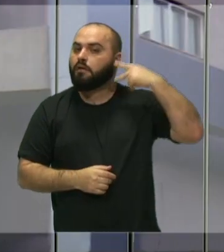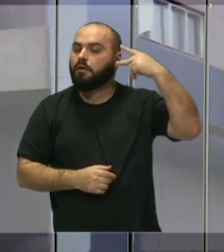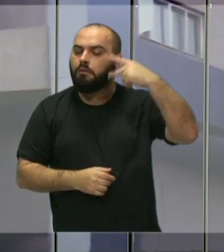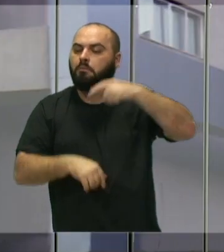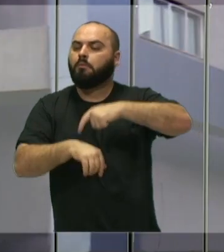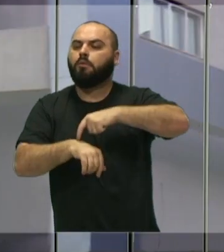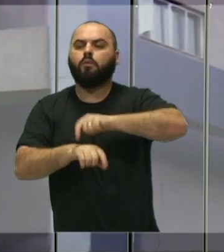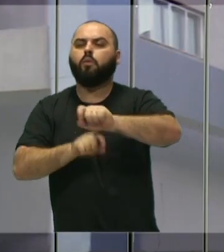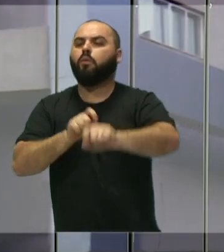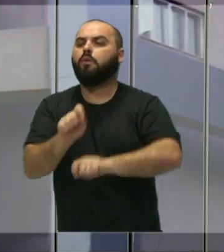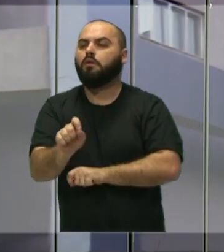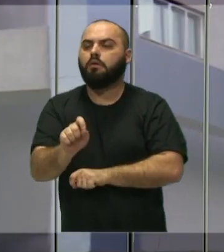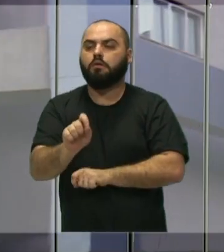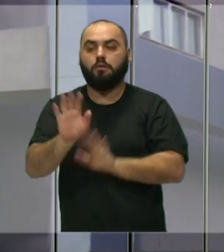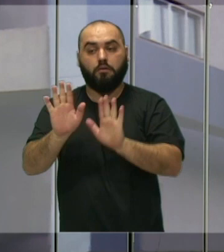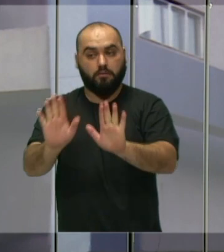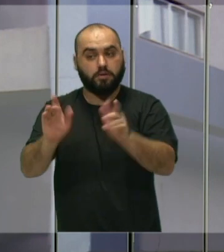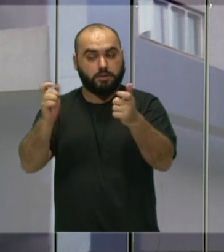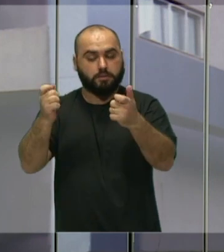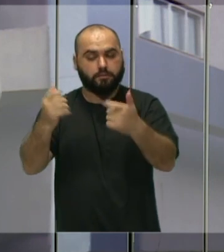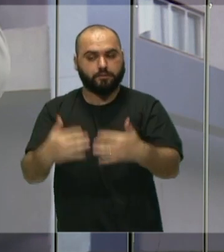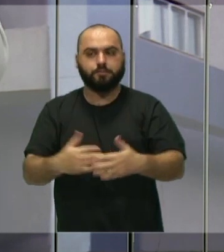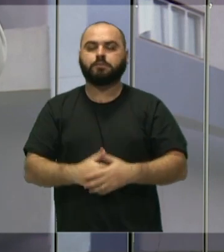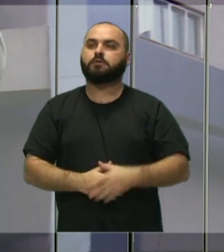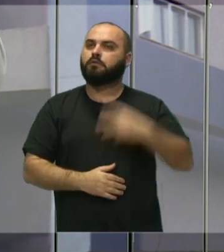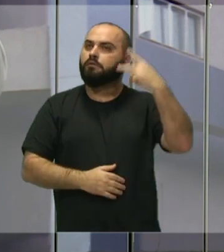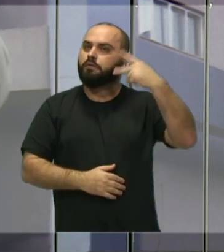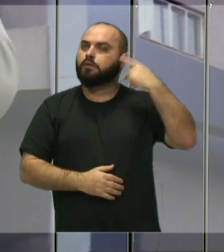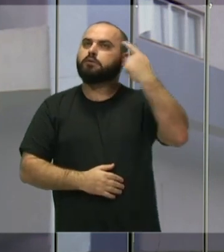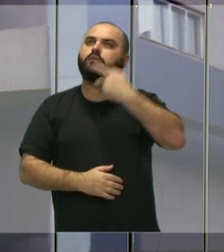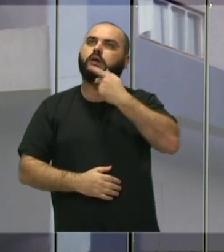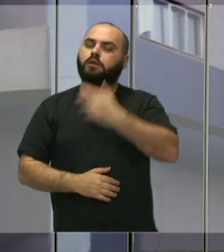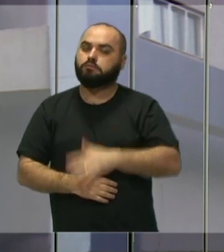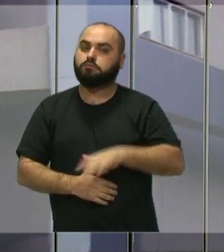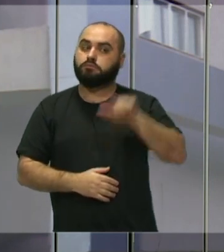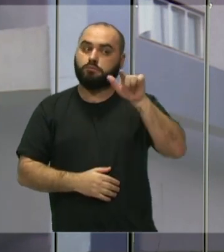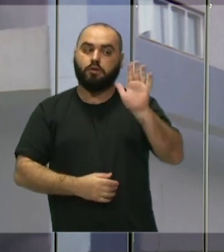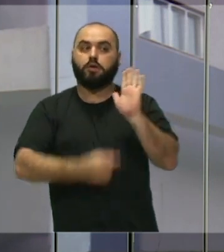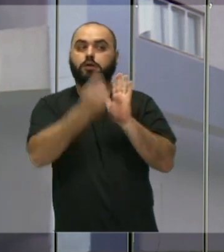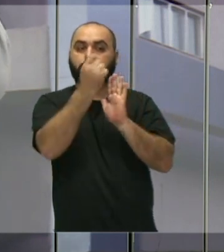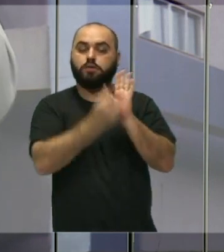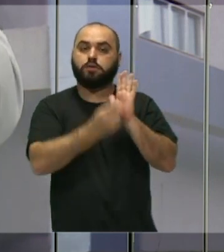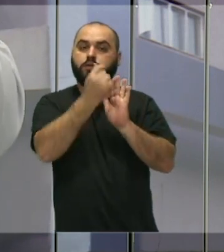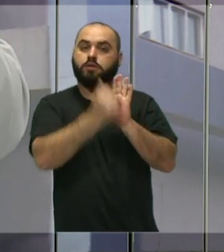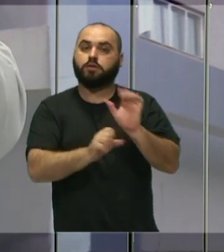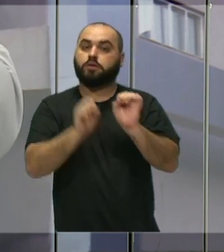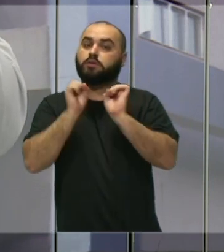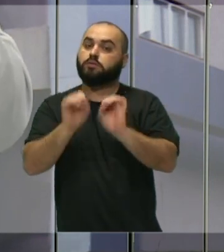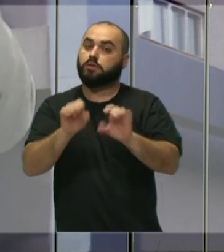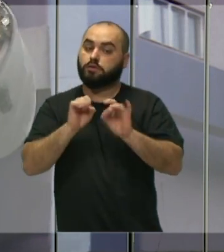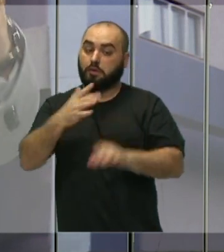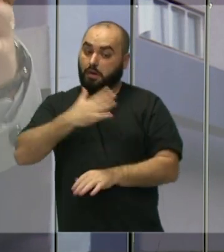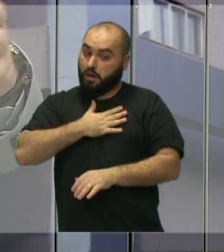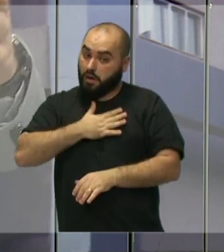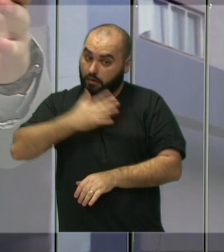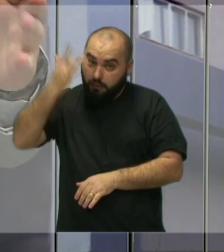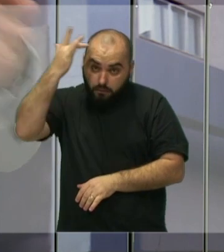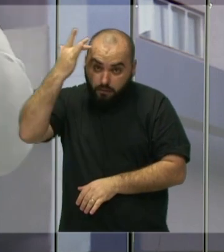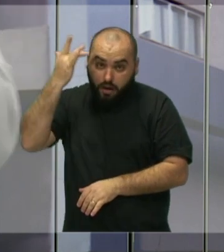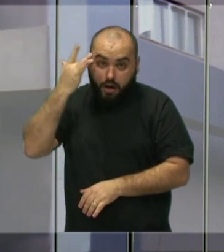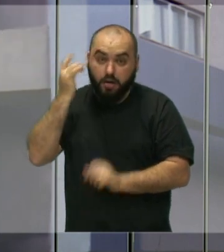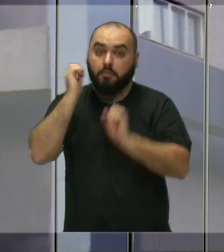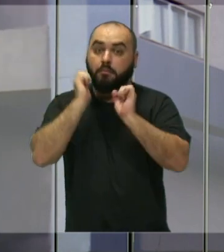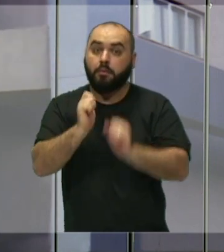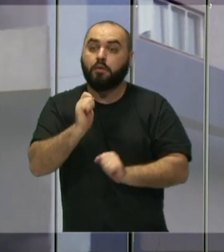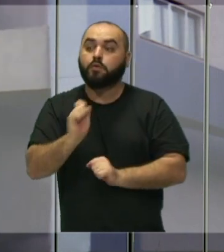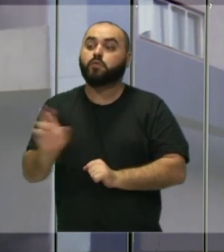está dizendo o seguinte, olha, eu acho que esse orçamento aqui na educação, ele pode ser melhor usado